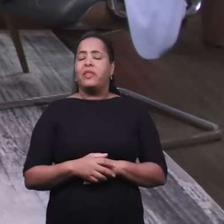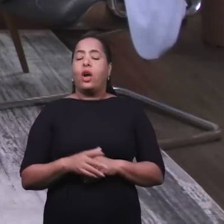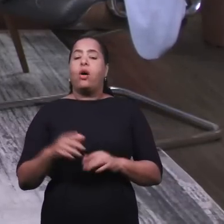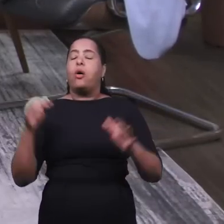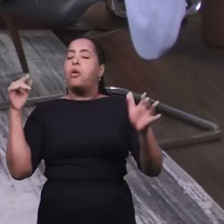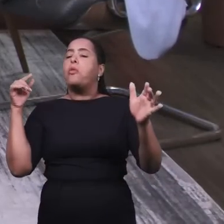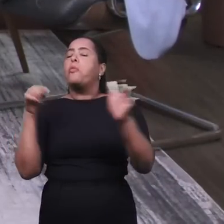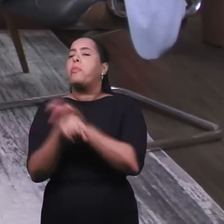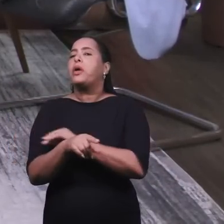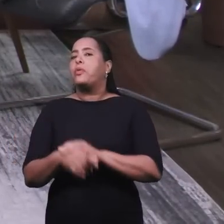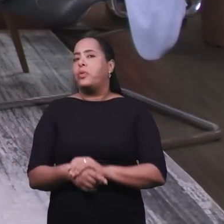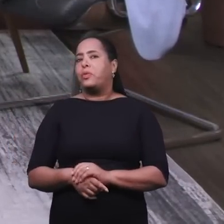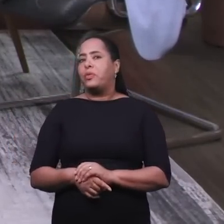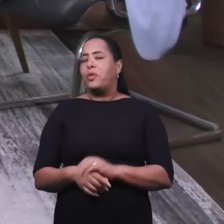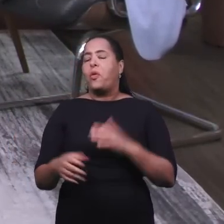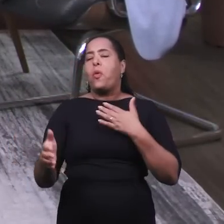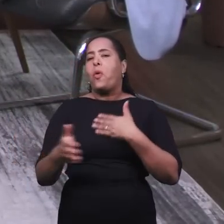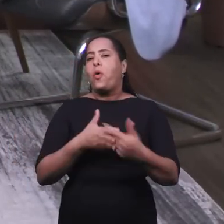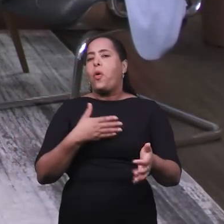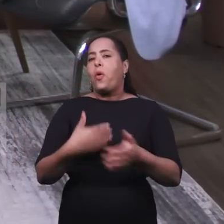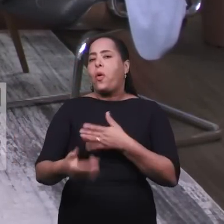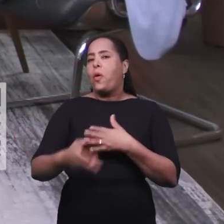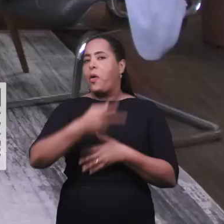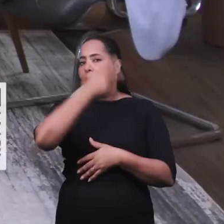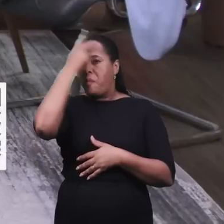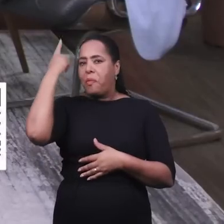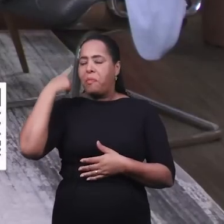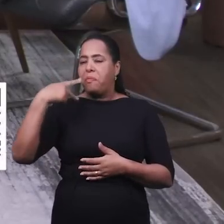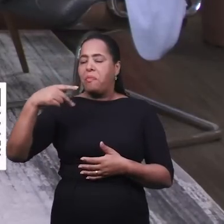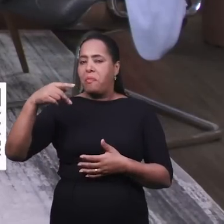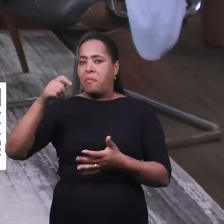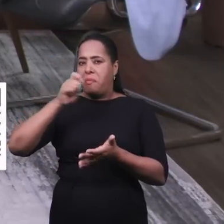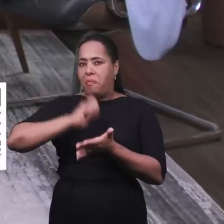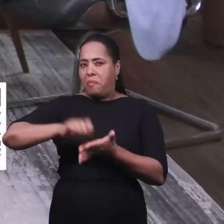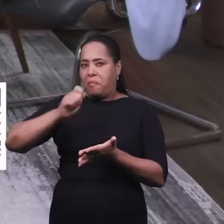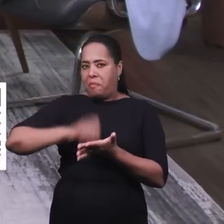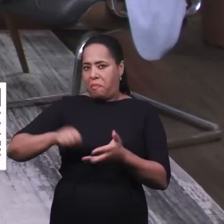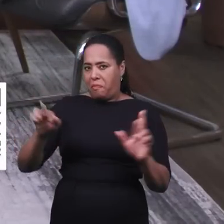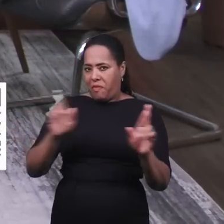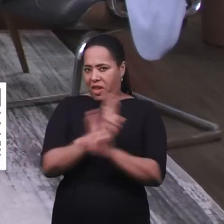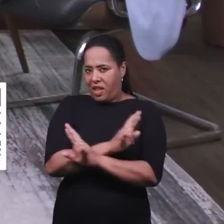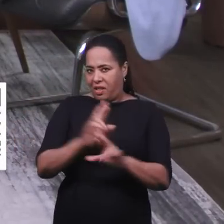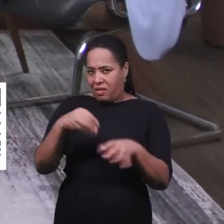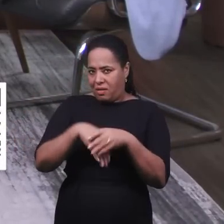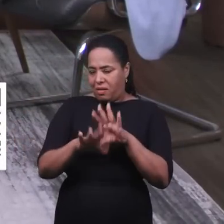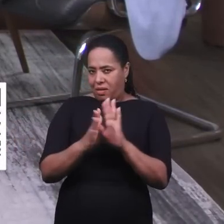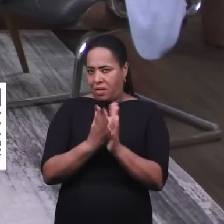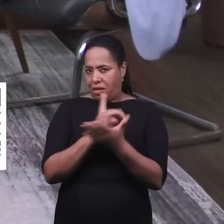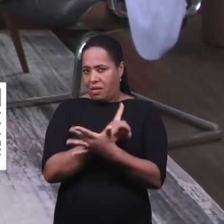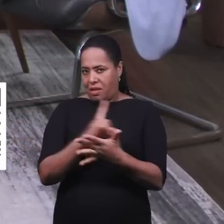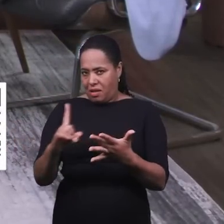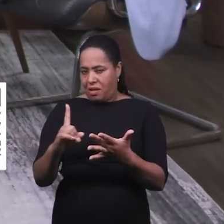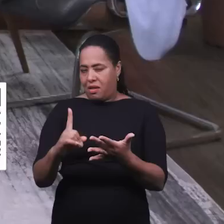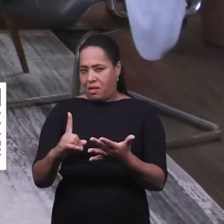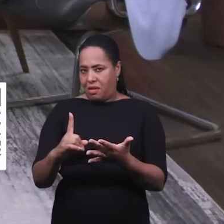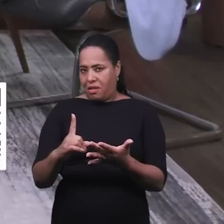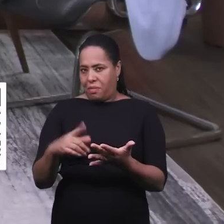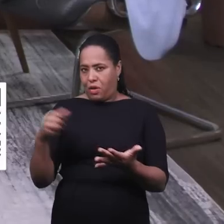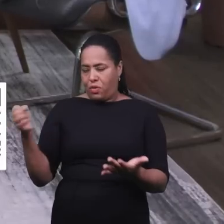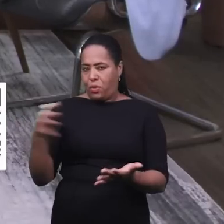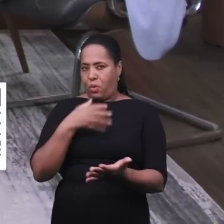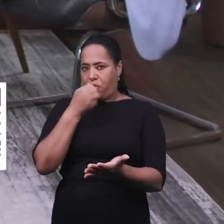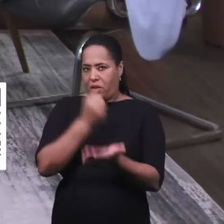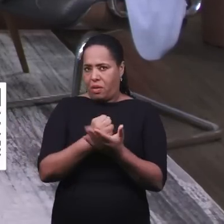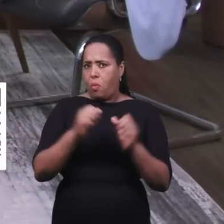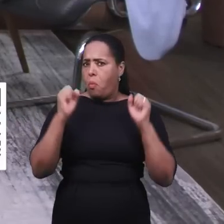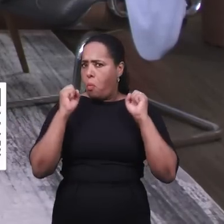vem. Não, a pergunta é a seguinte: qualquer escritor daqueles que são relacionados na palavra,